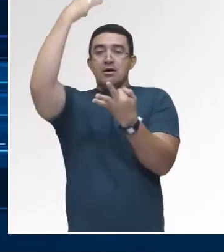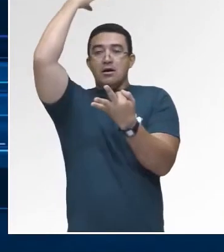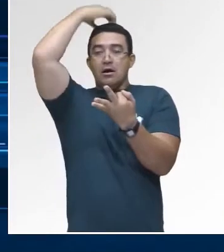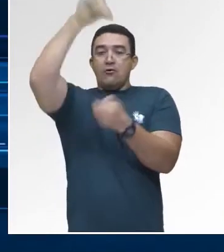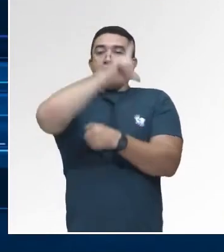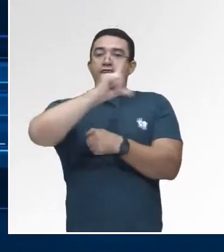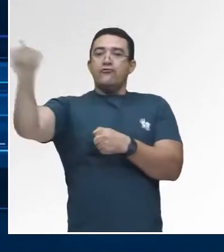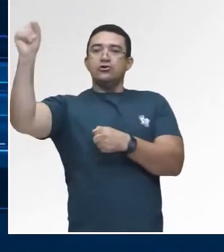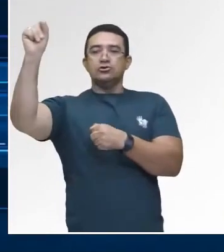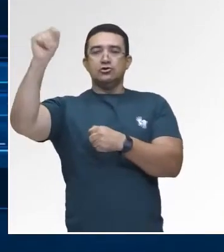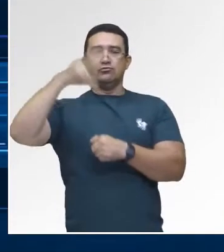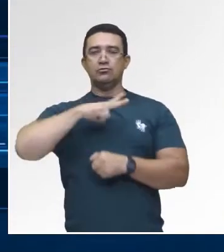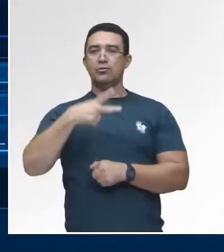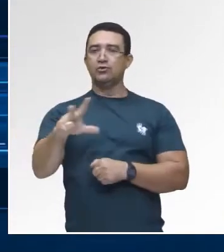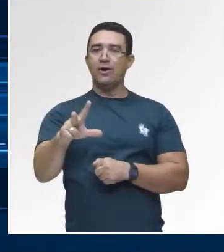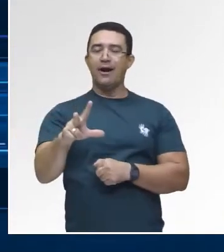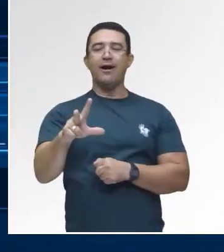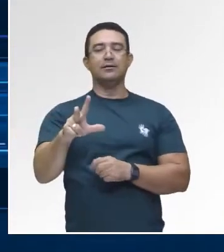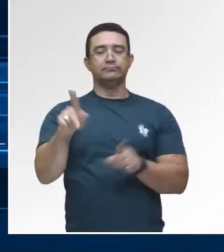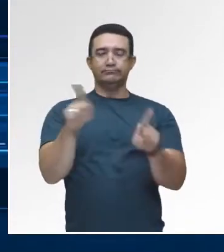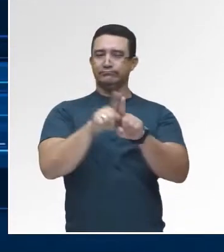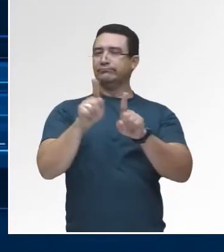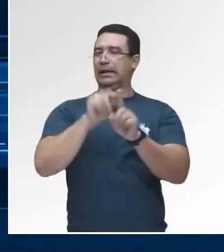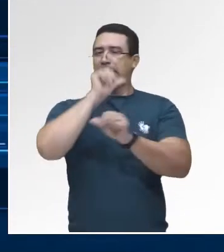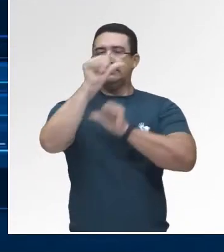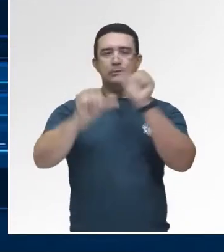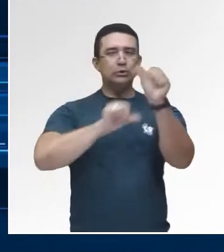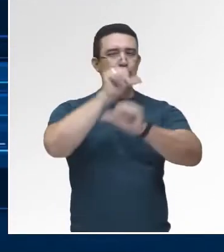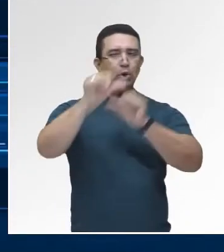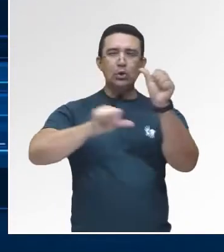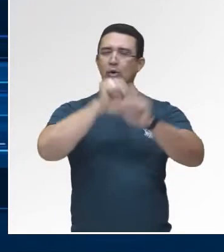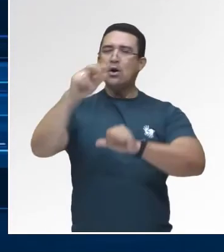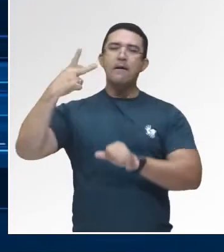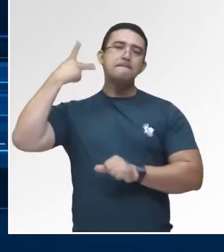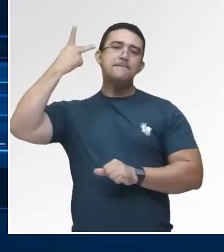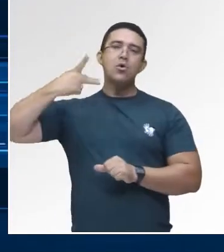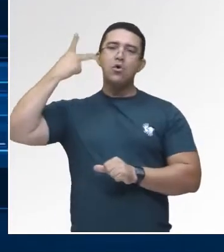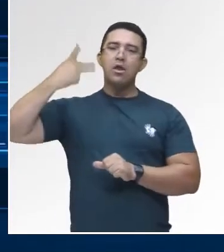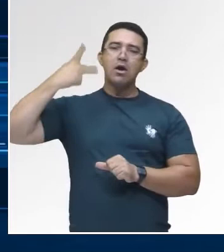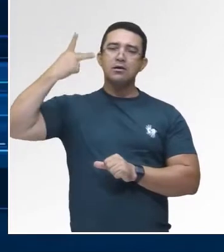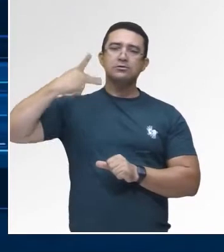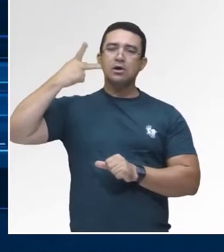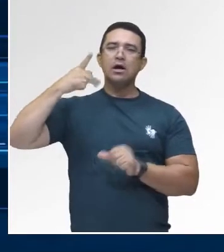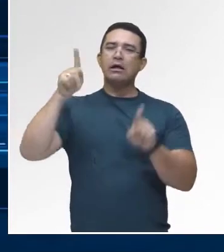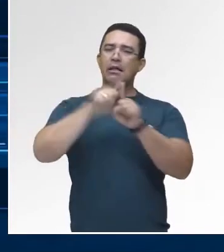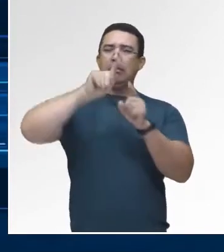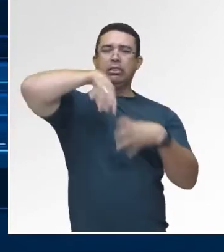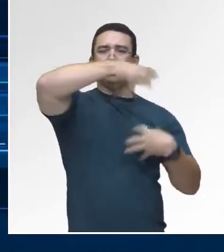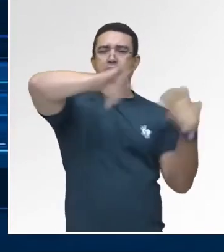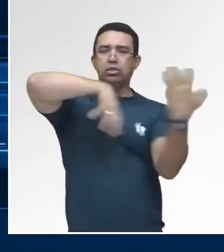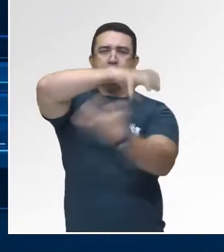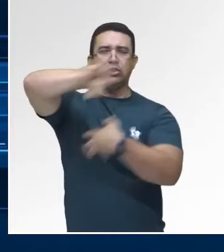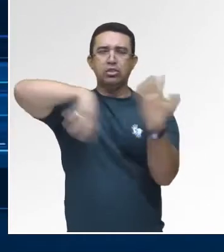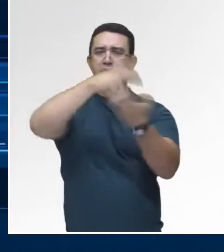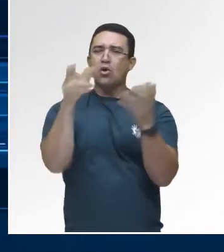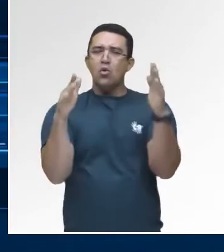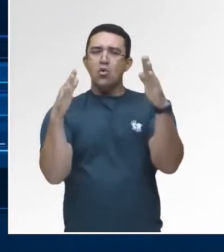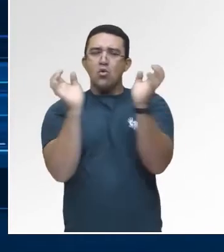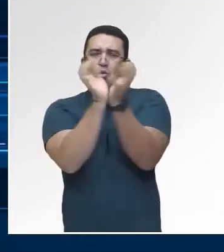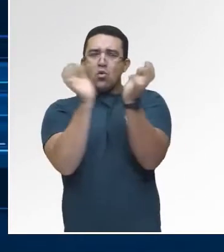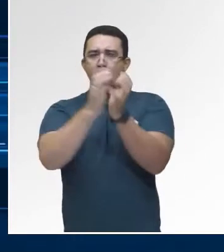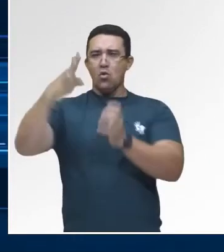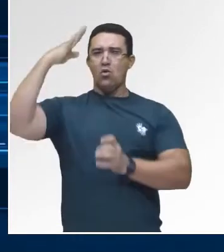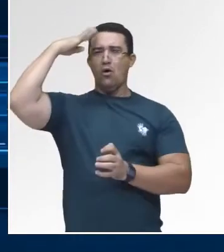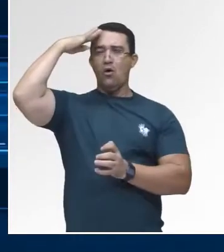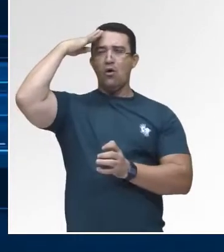uma mudança ali na situação política de Portugal. Houve uma revolta também do exército lá em Portugal, início